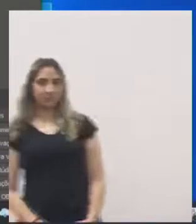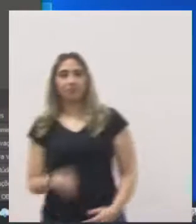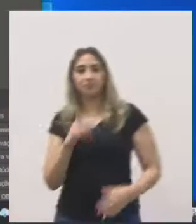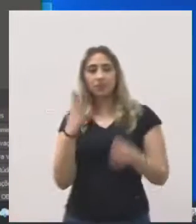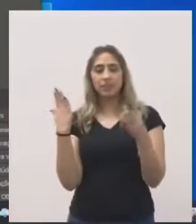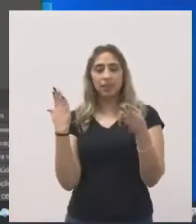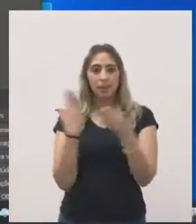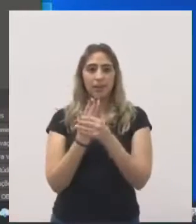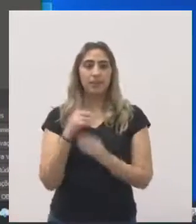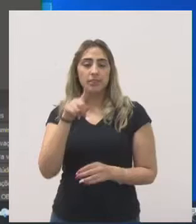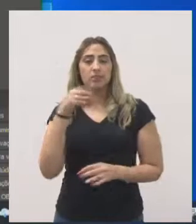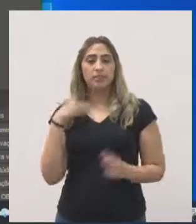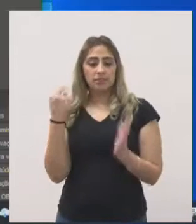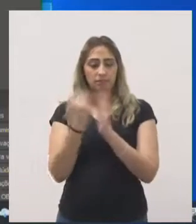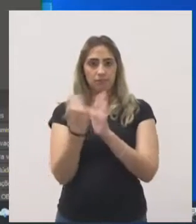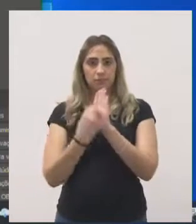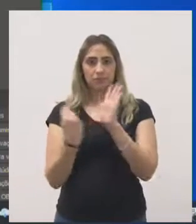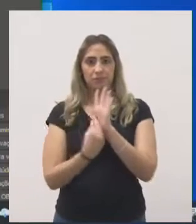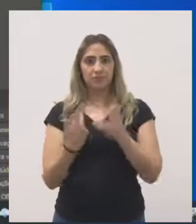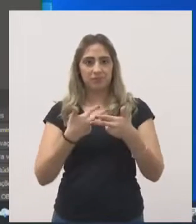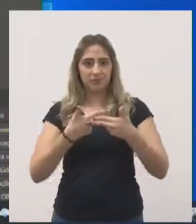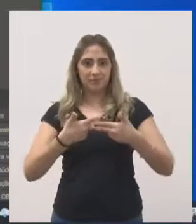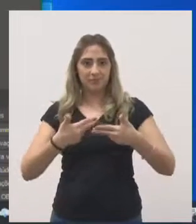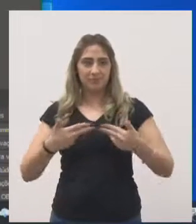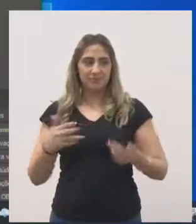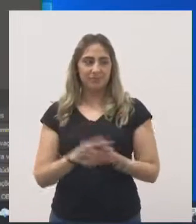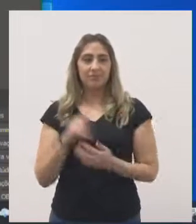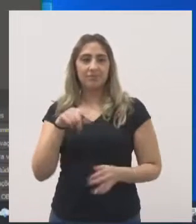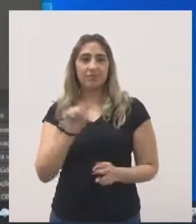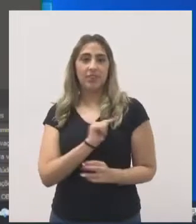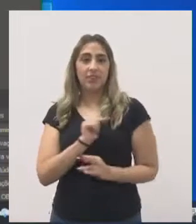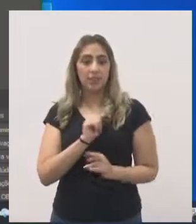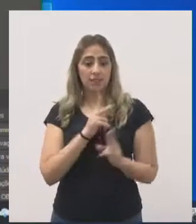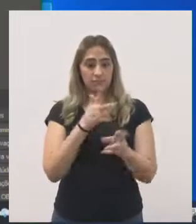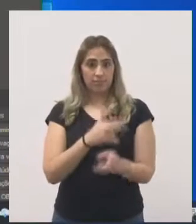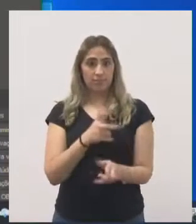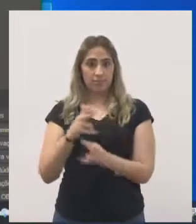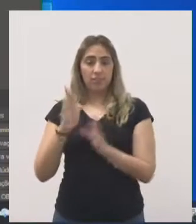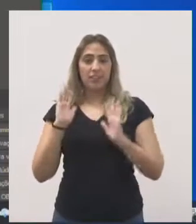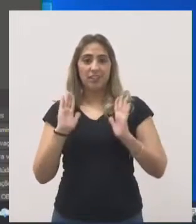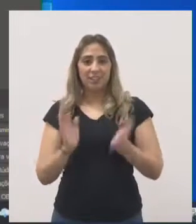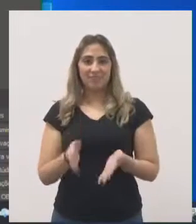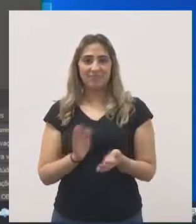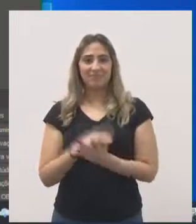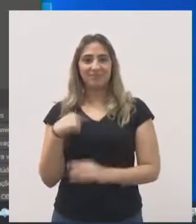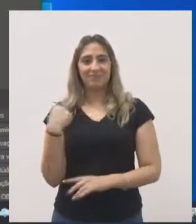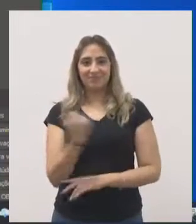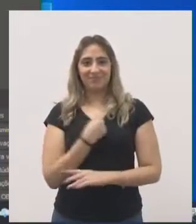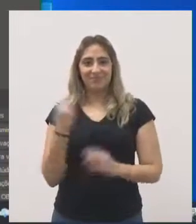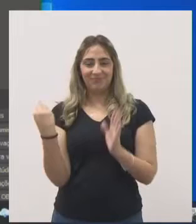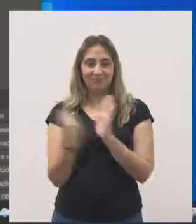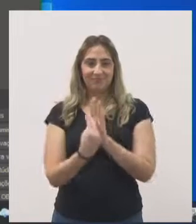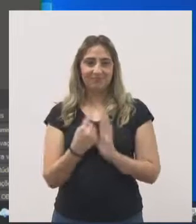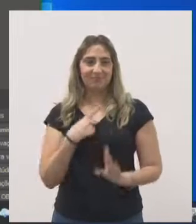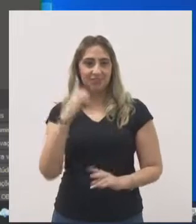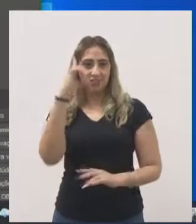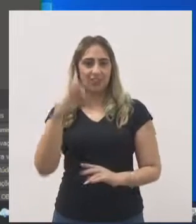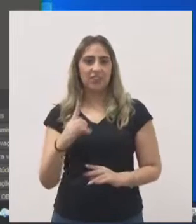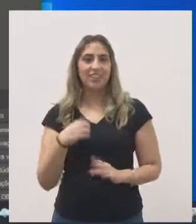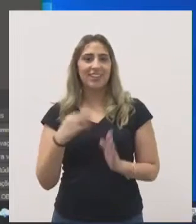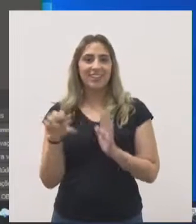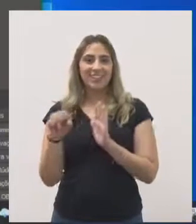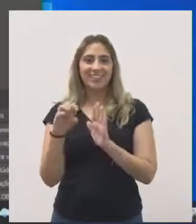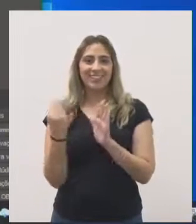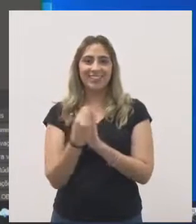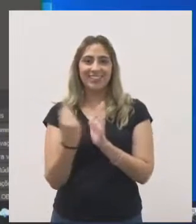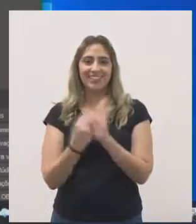pasta, você insere os elementos. Então, aqui, a gente tem uma cena já. Se a gente clicar com o direito e adicionar, a gente